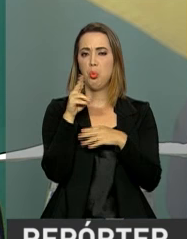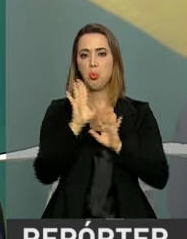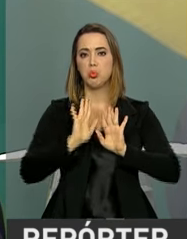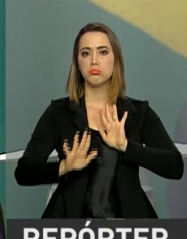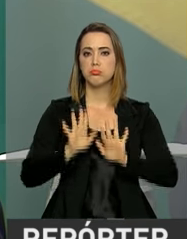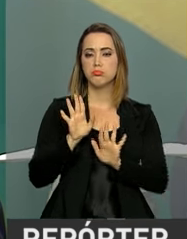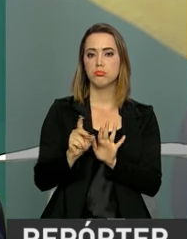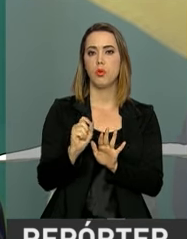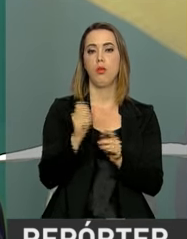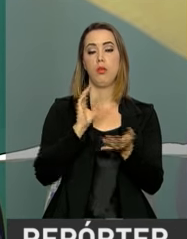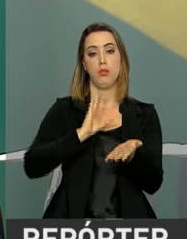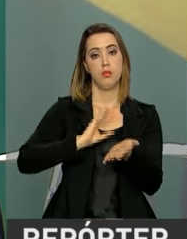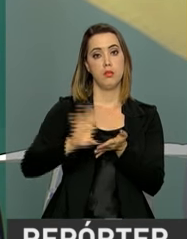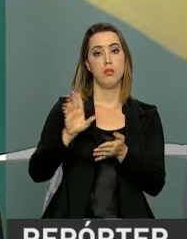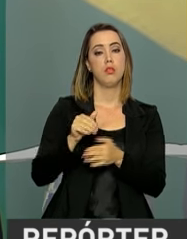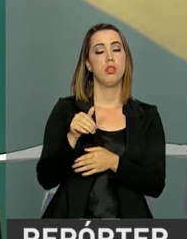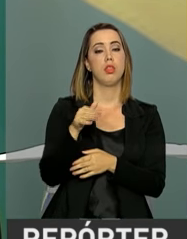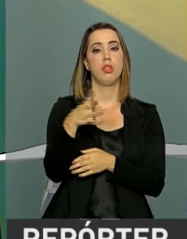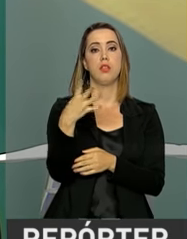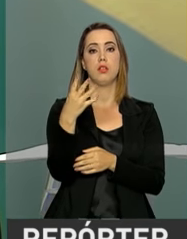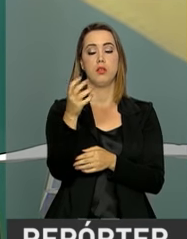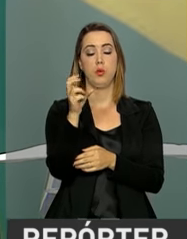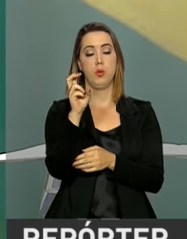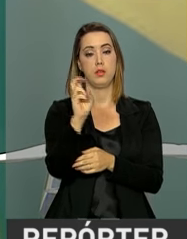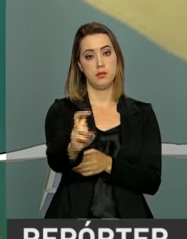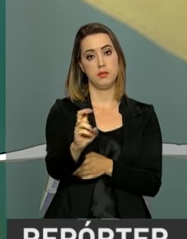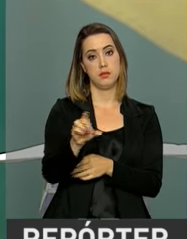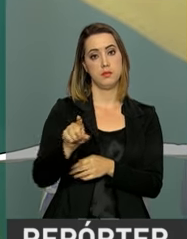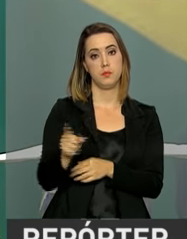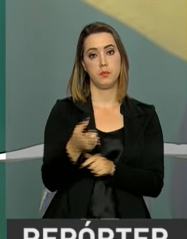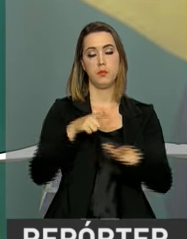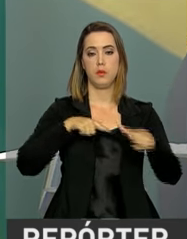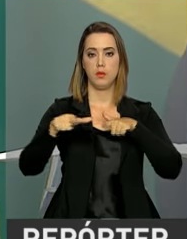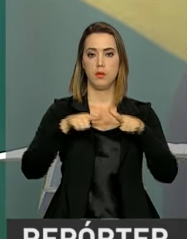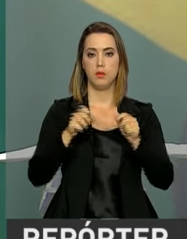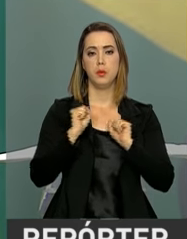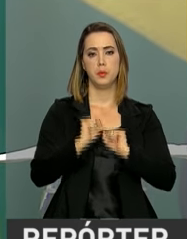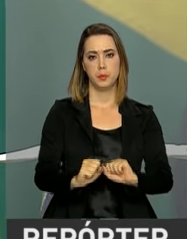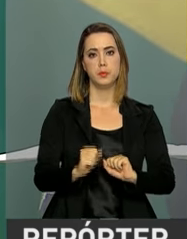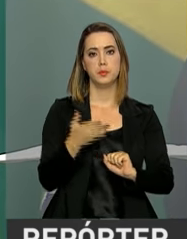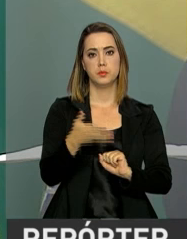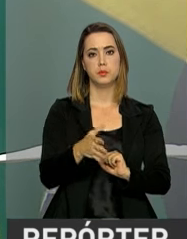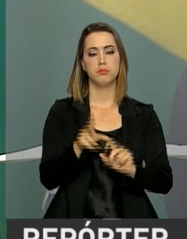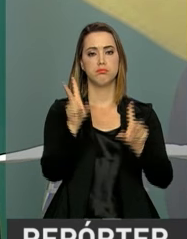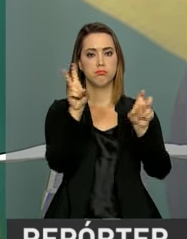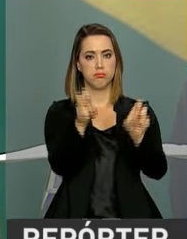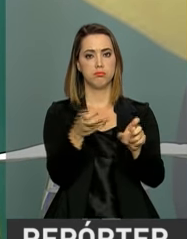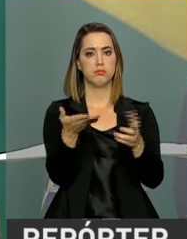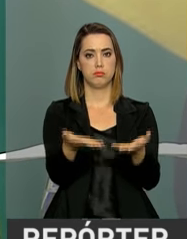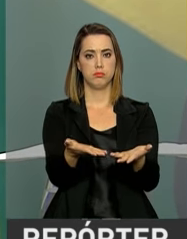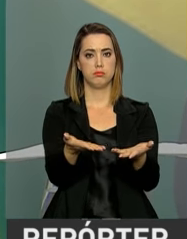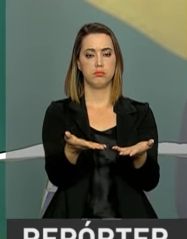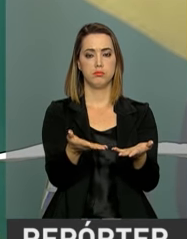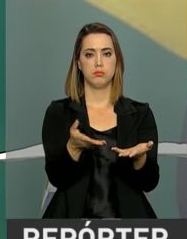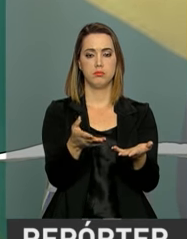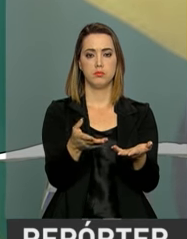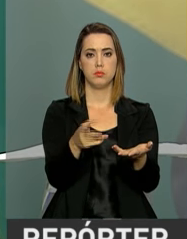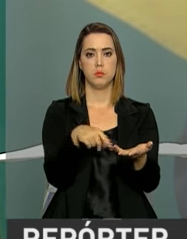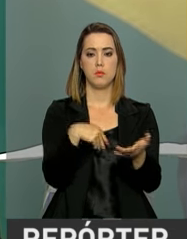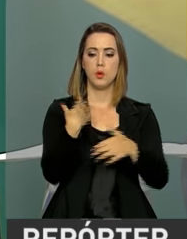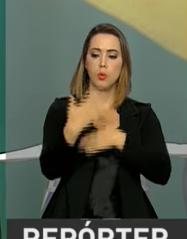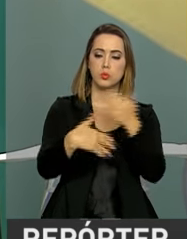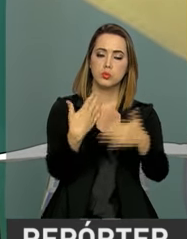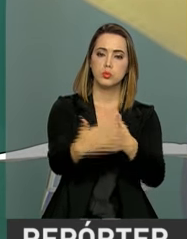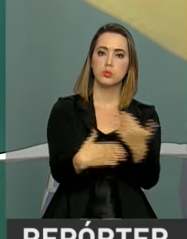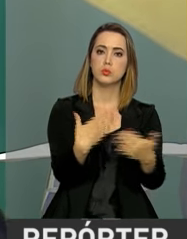né? Pode gerar até 45 mil empregos. Portanto, esta tese de